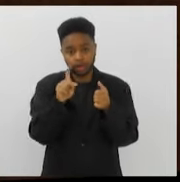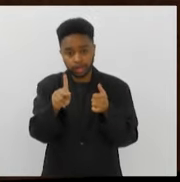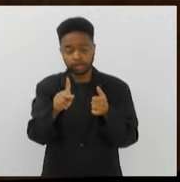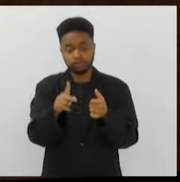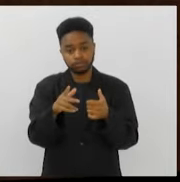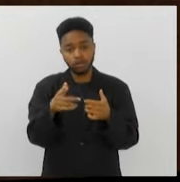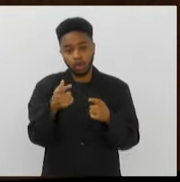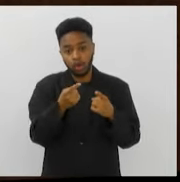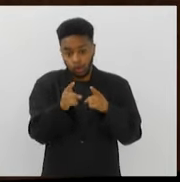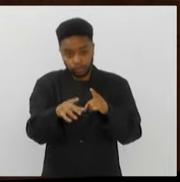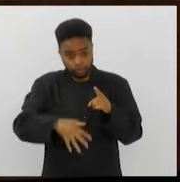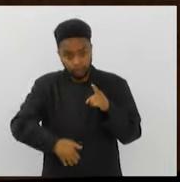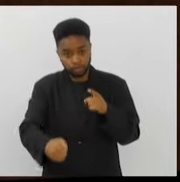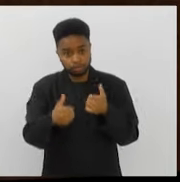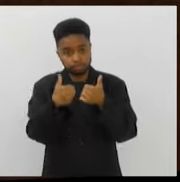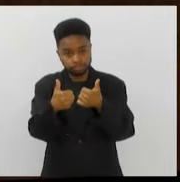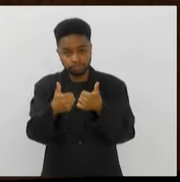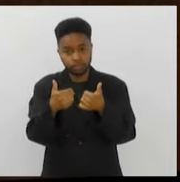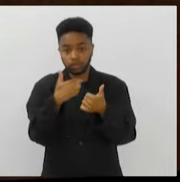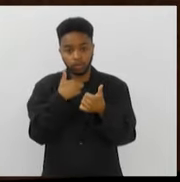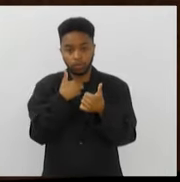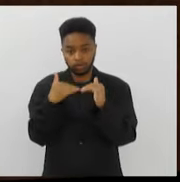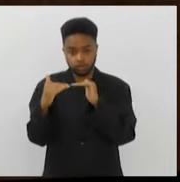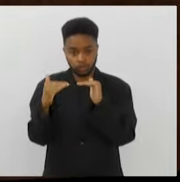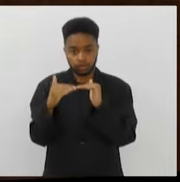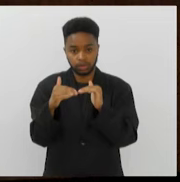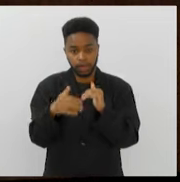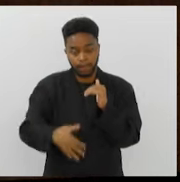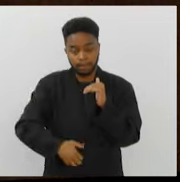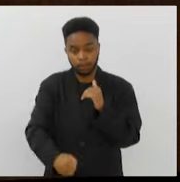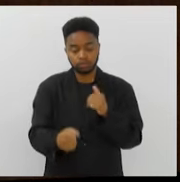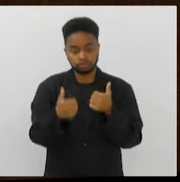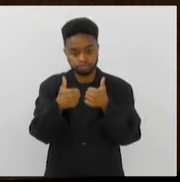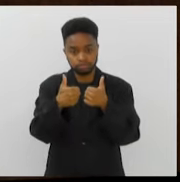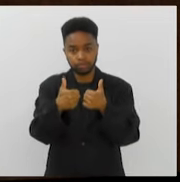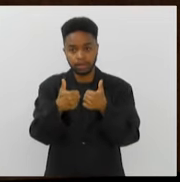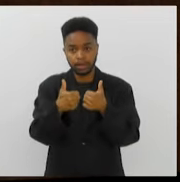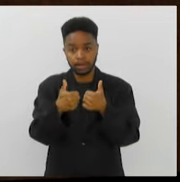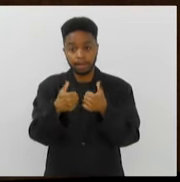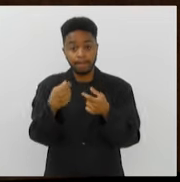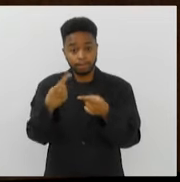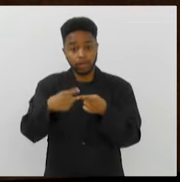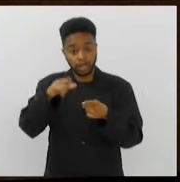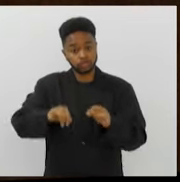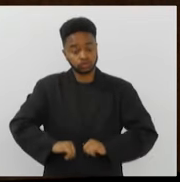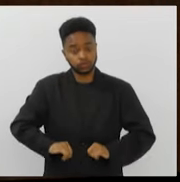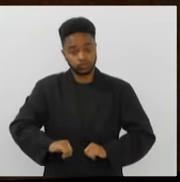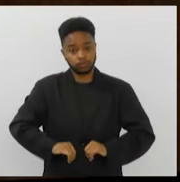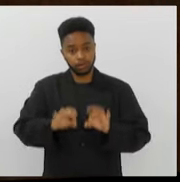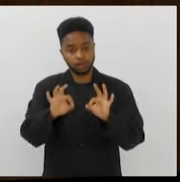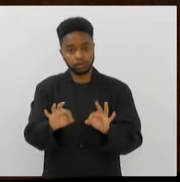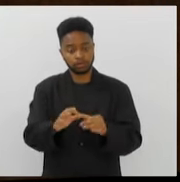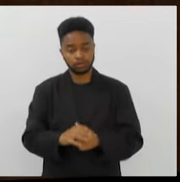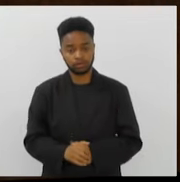contra o aborto. Ótimo. Ninguém pode ser a favor disso. Porque até é uma coisa de sofrimento. Então, a